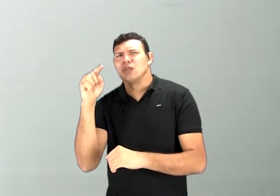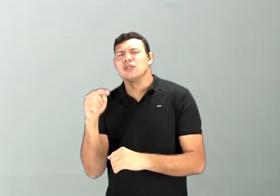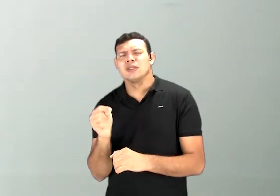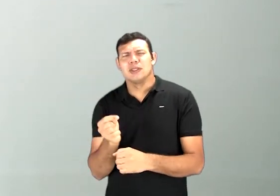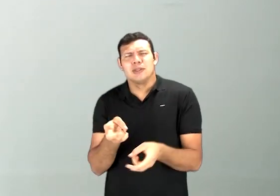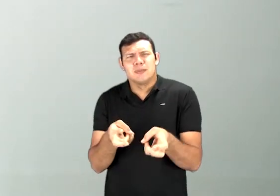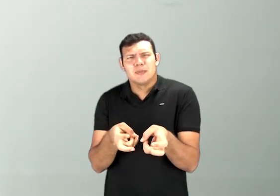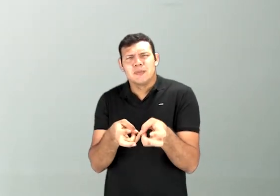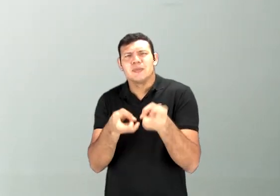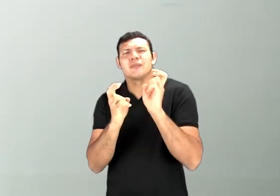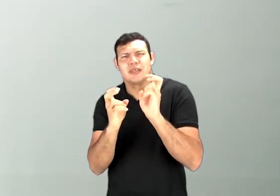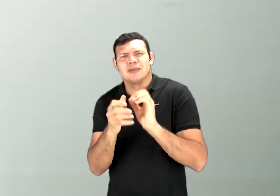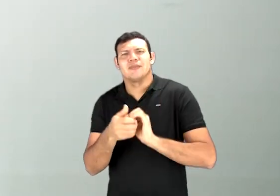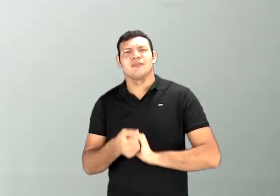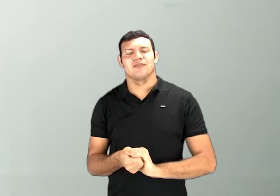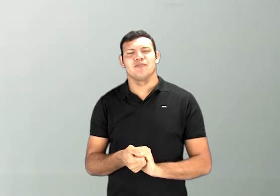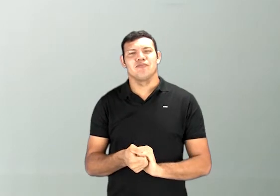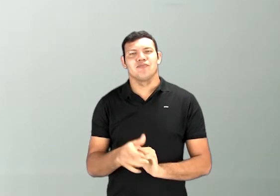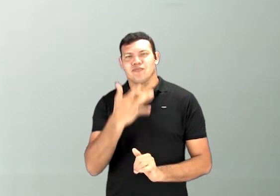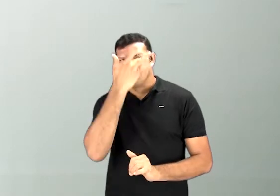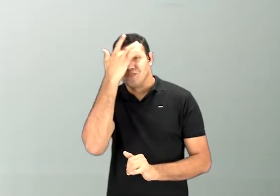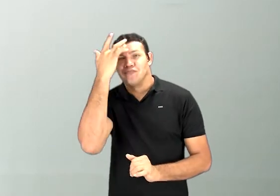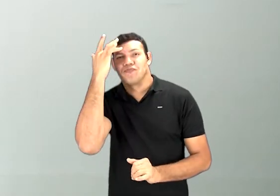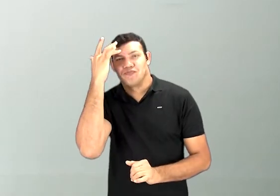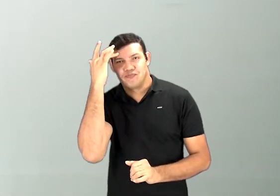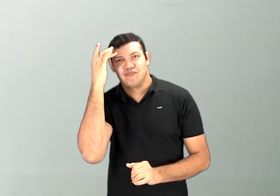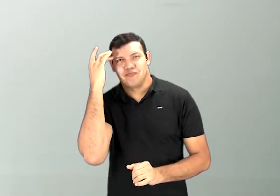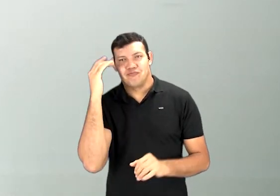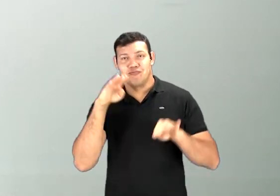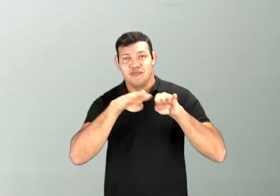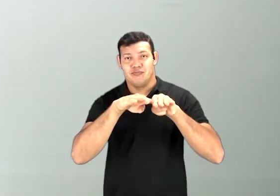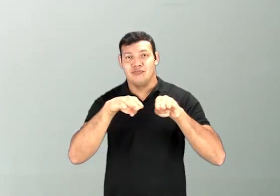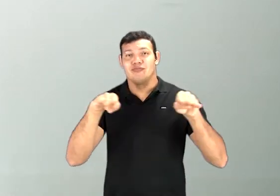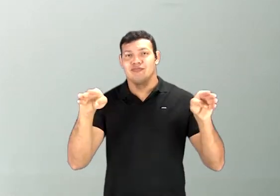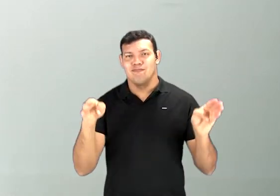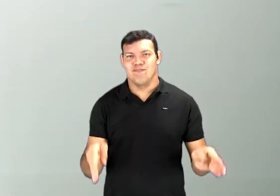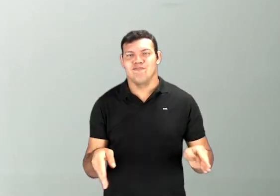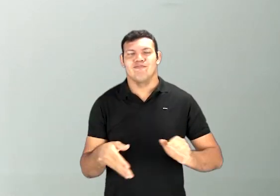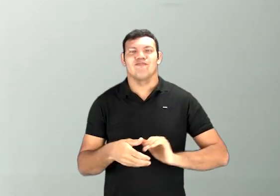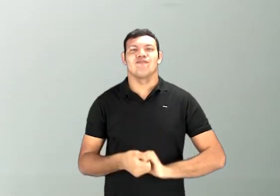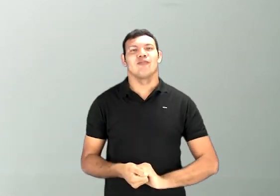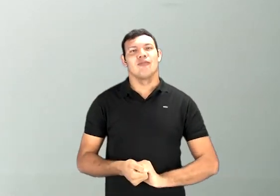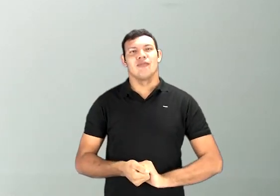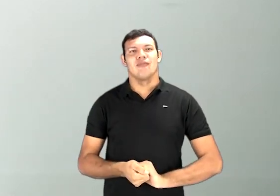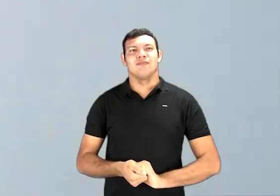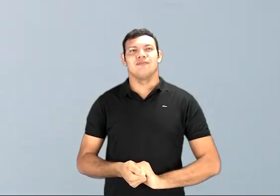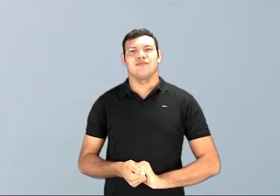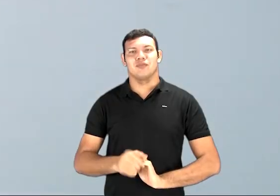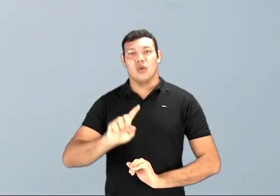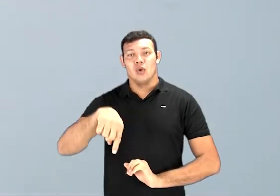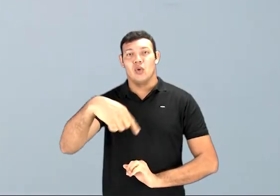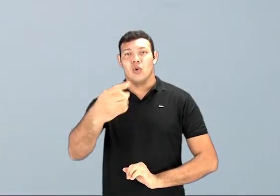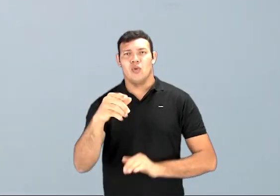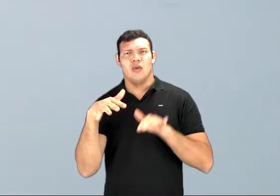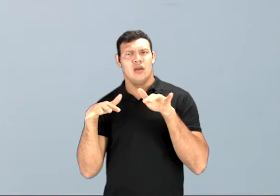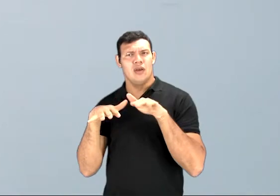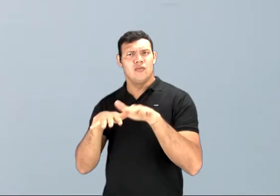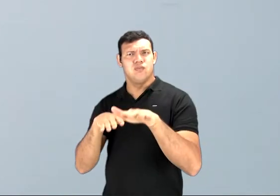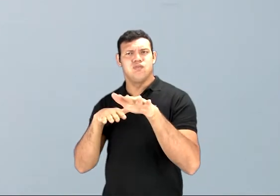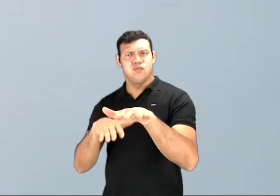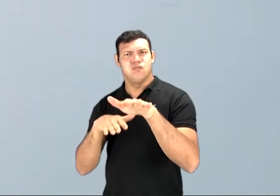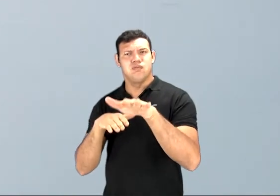conseguimos identificar ainda que se trata de uma pessoa em uma mesa de jantar. O próximo movimento,